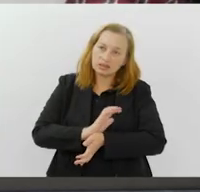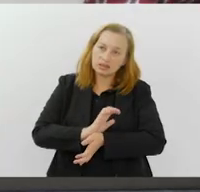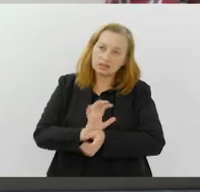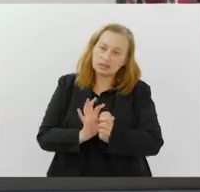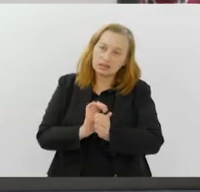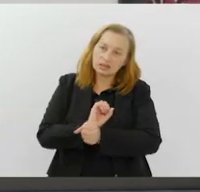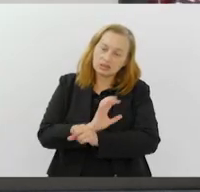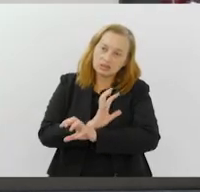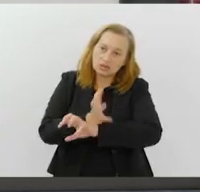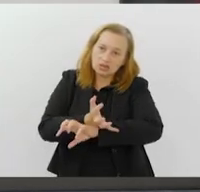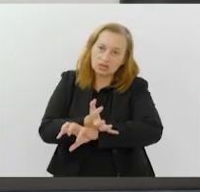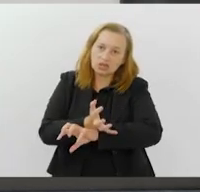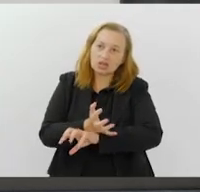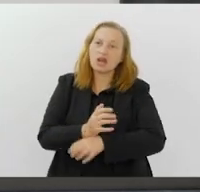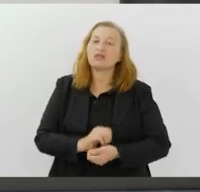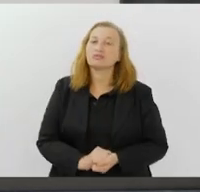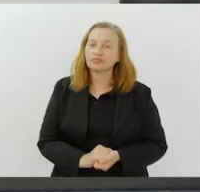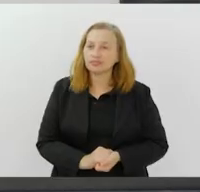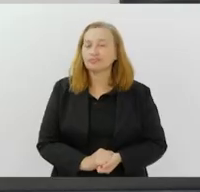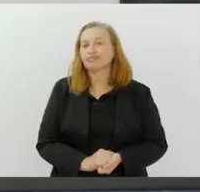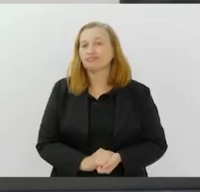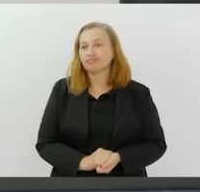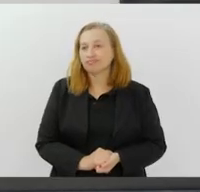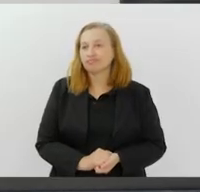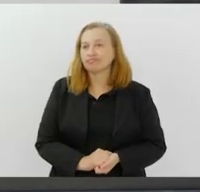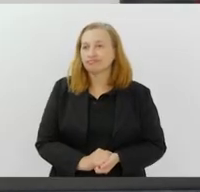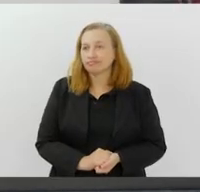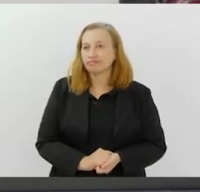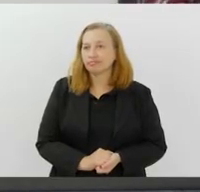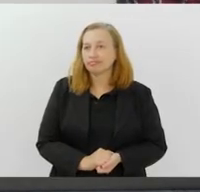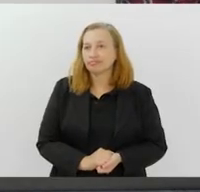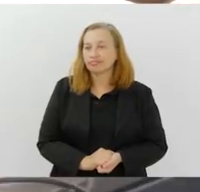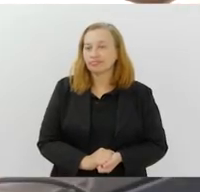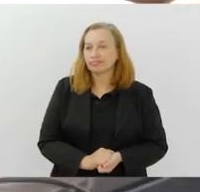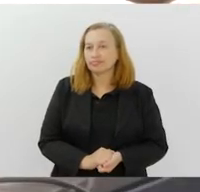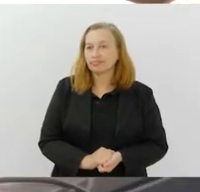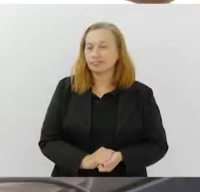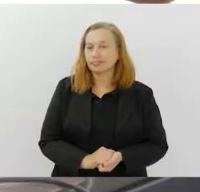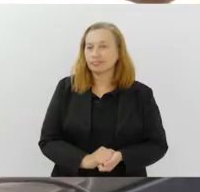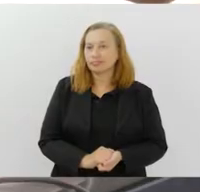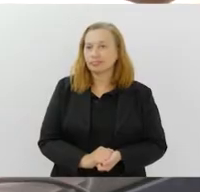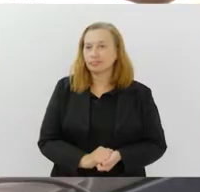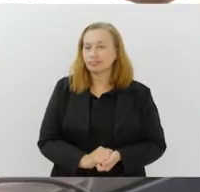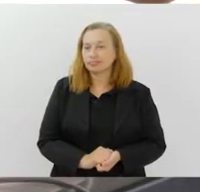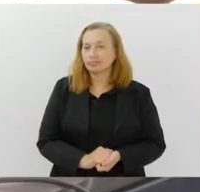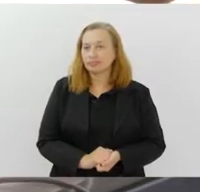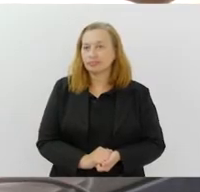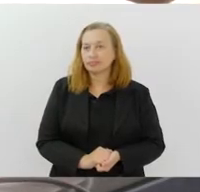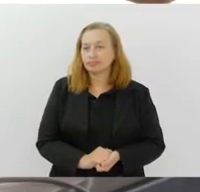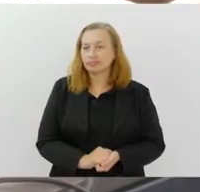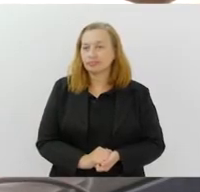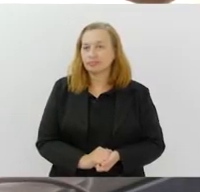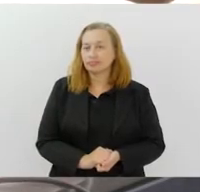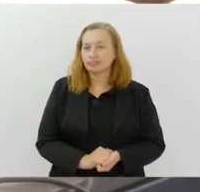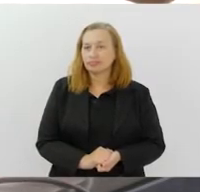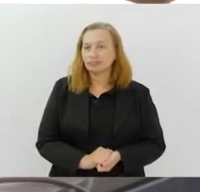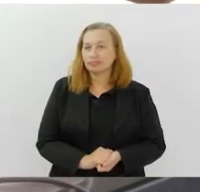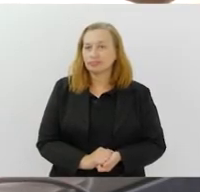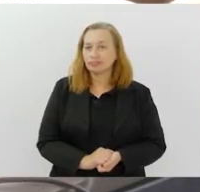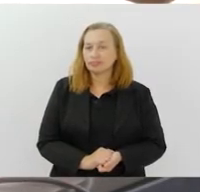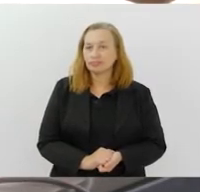Infelizmente é verdade é uma herança impregnada impregnada ela partir realmente para um processo de